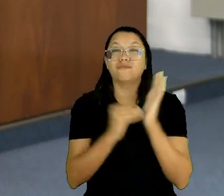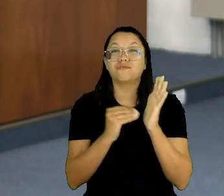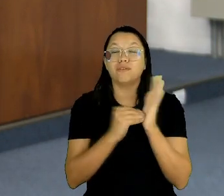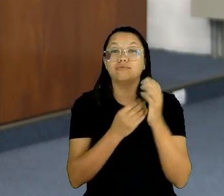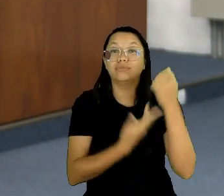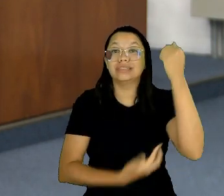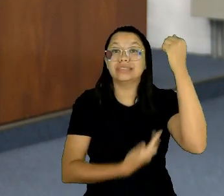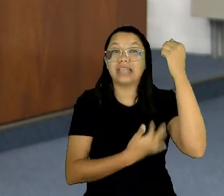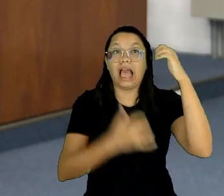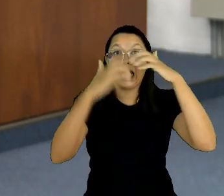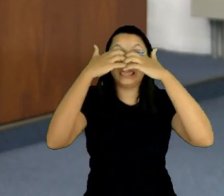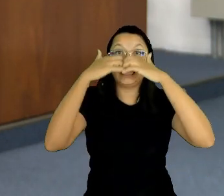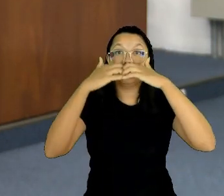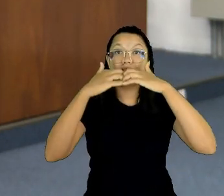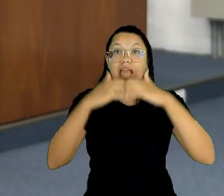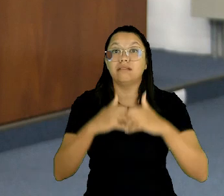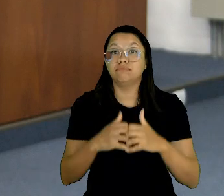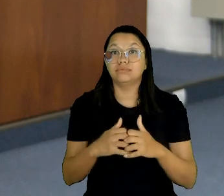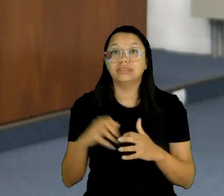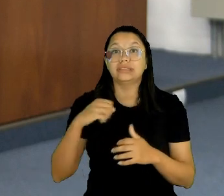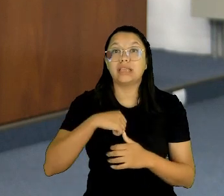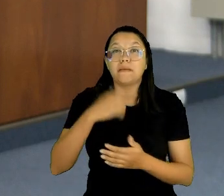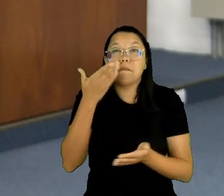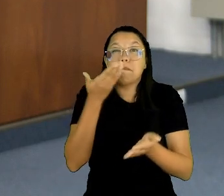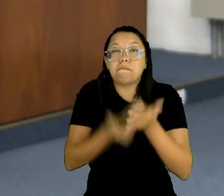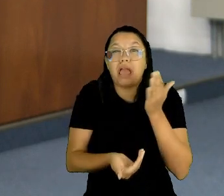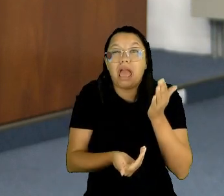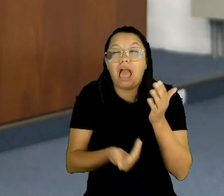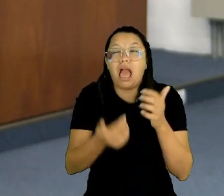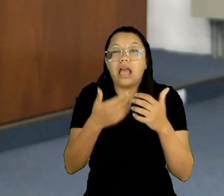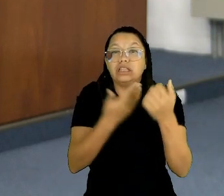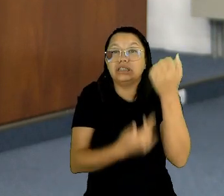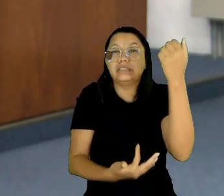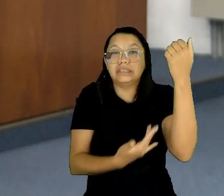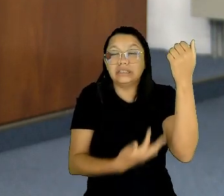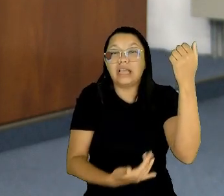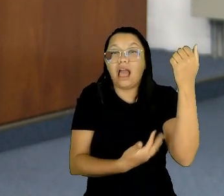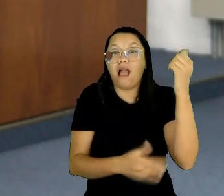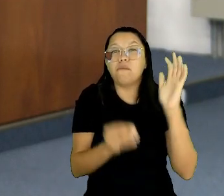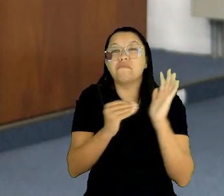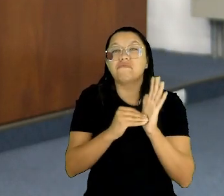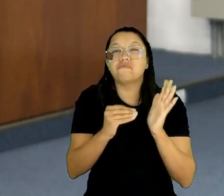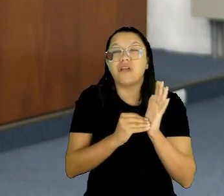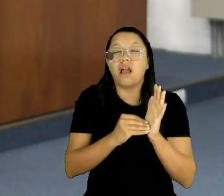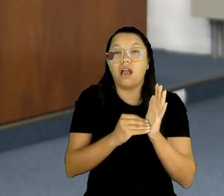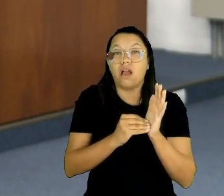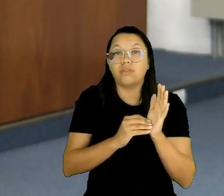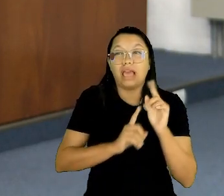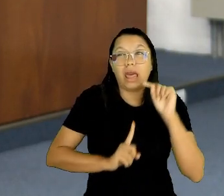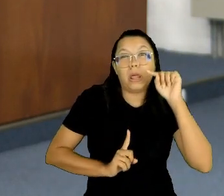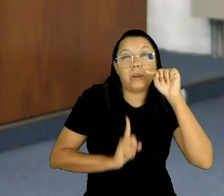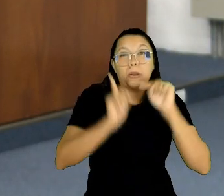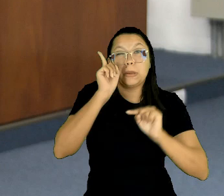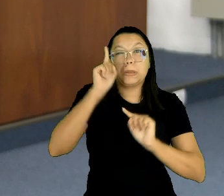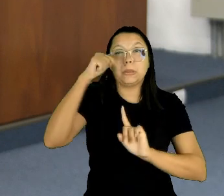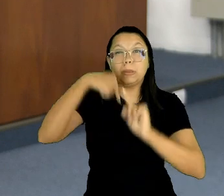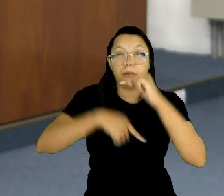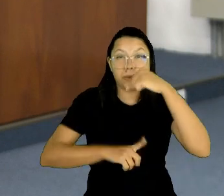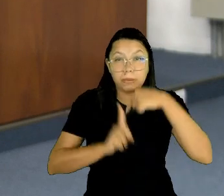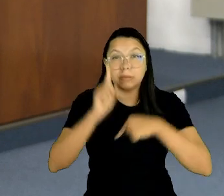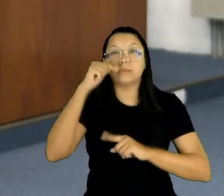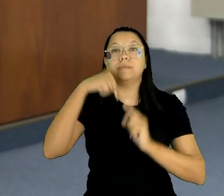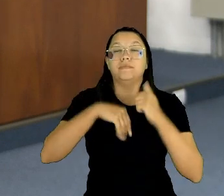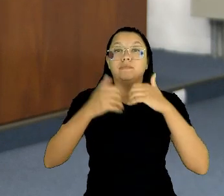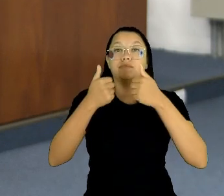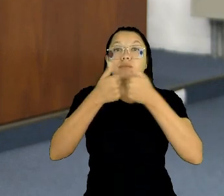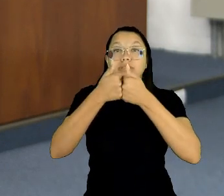Como faltou sangue no cérebro, é como se tivesse uma isquemia, uma perda de sangue ali, uma falha do sangue chegar